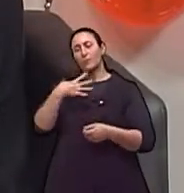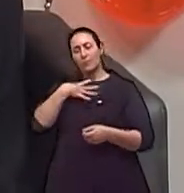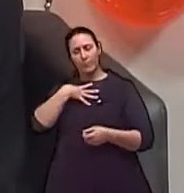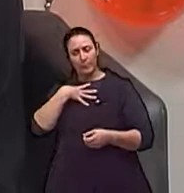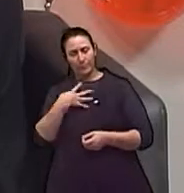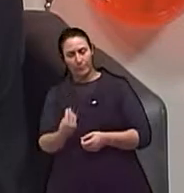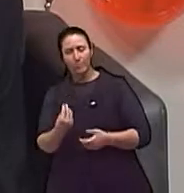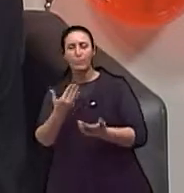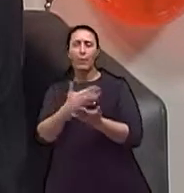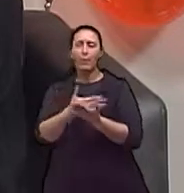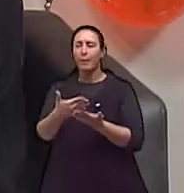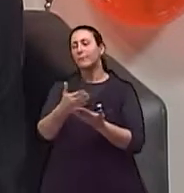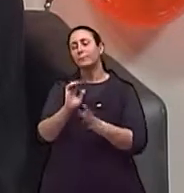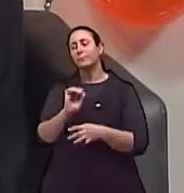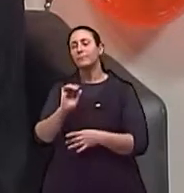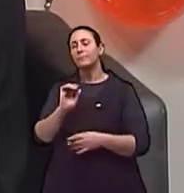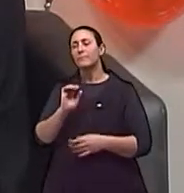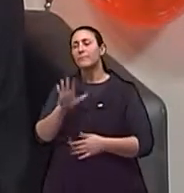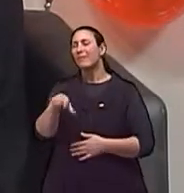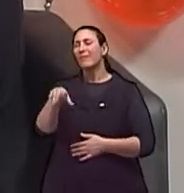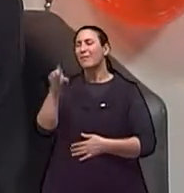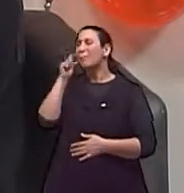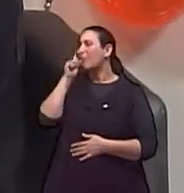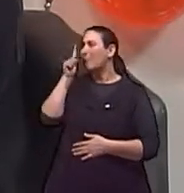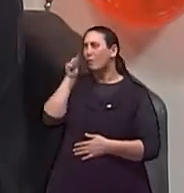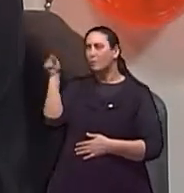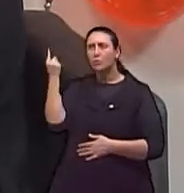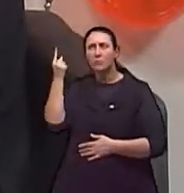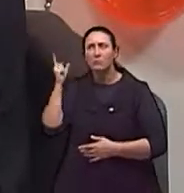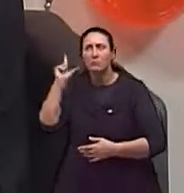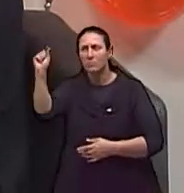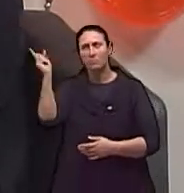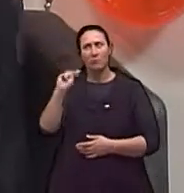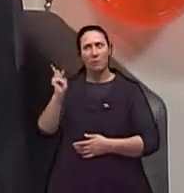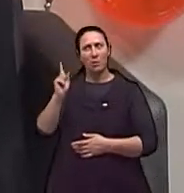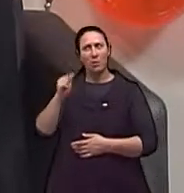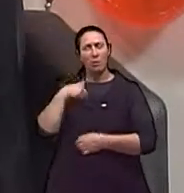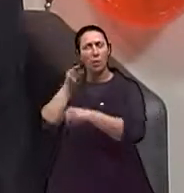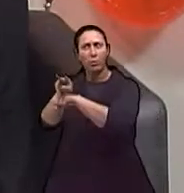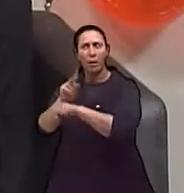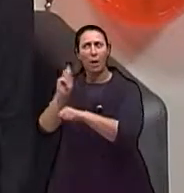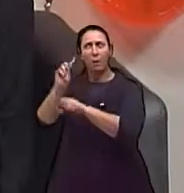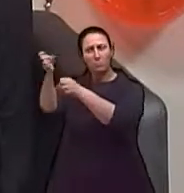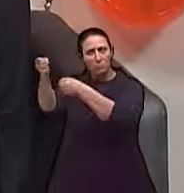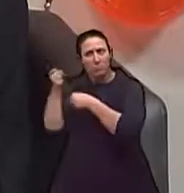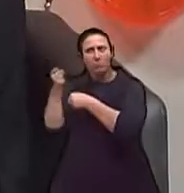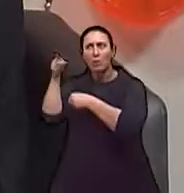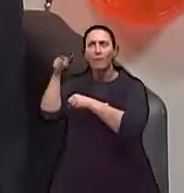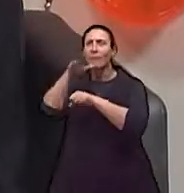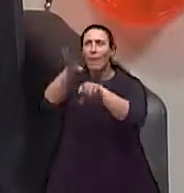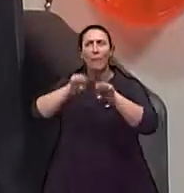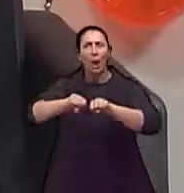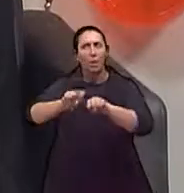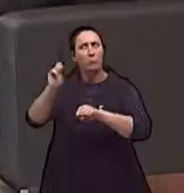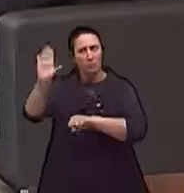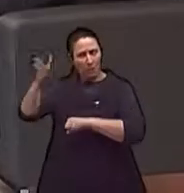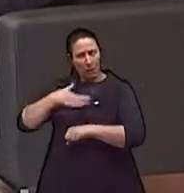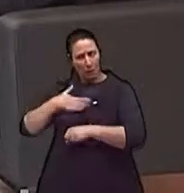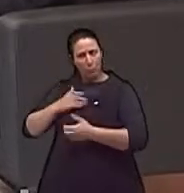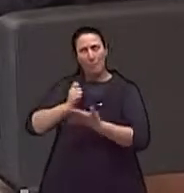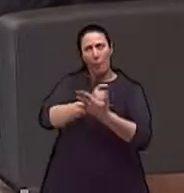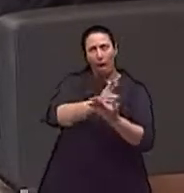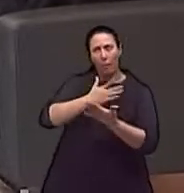começam pai ou mãe não sai mais sozinho não vai no super não te preocupa com a conta deixa que eu